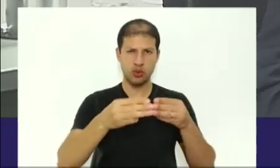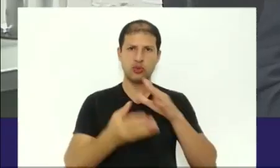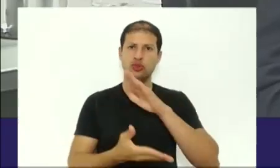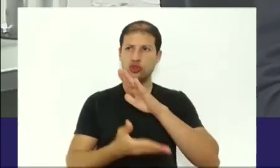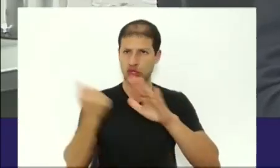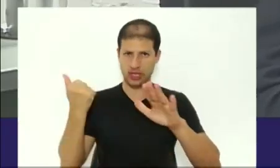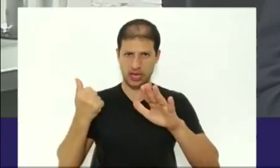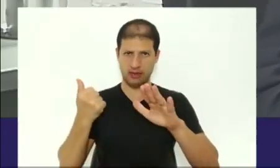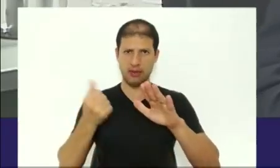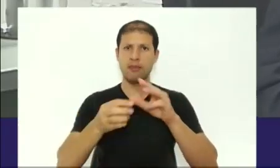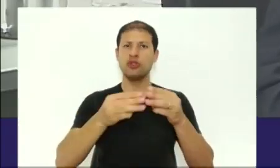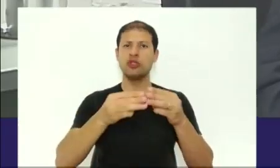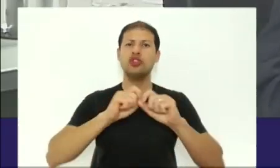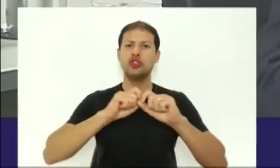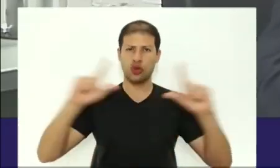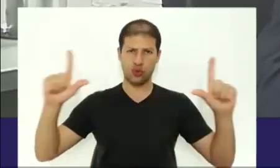destacada.